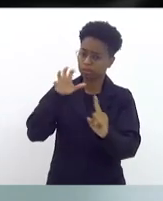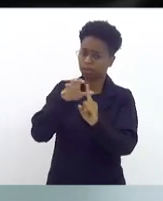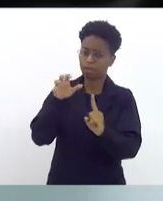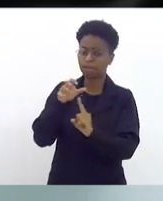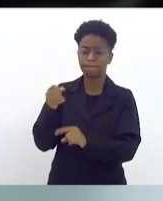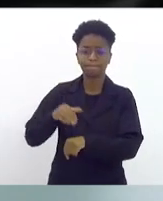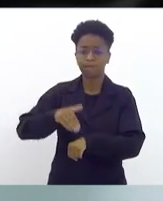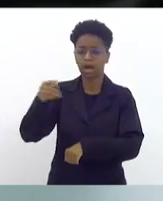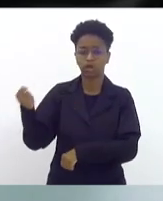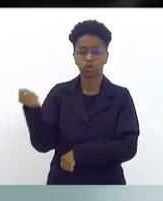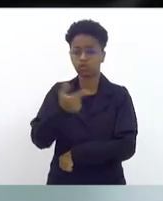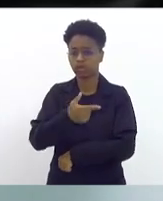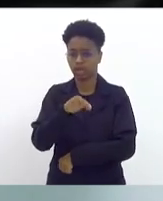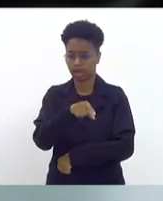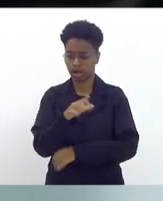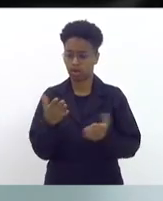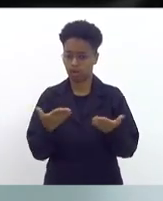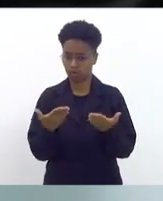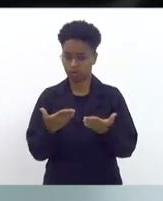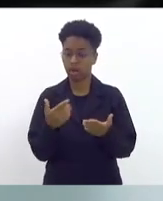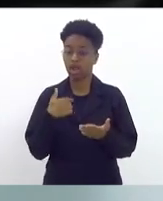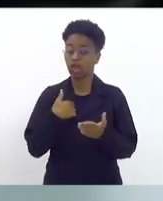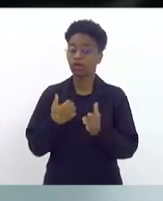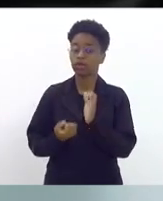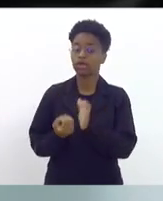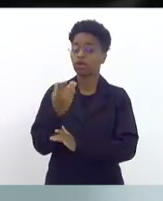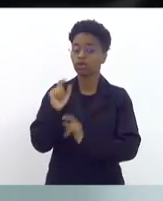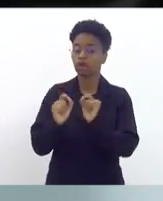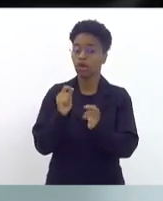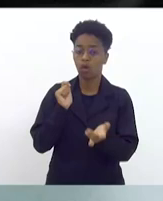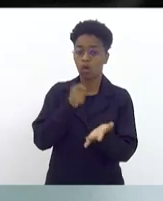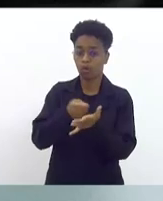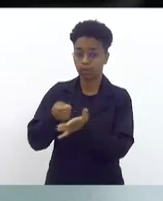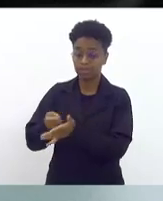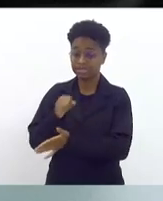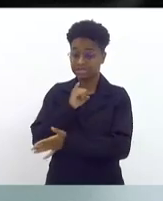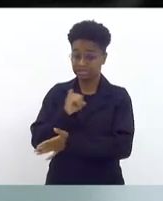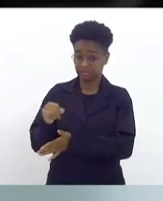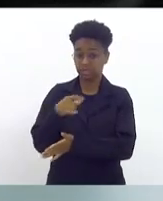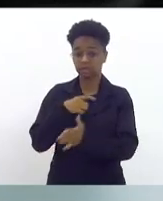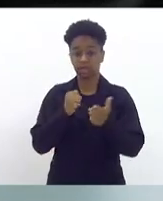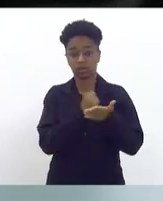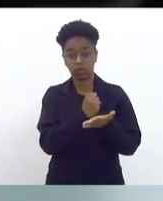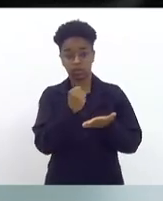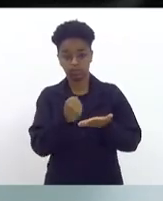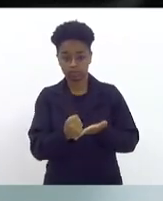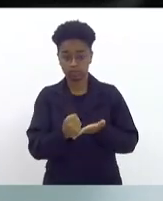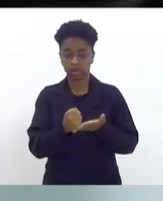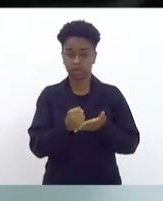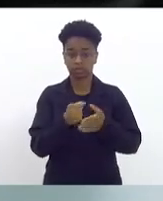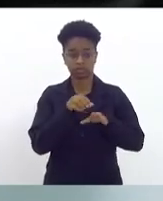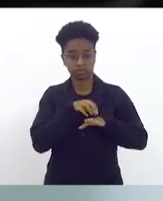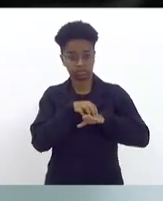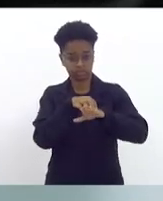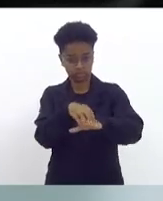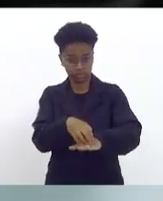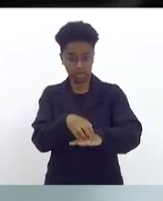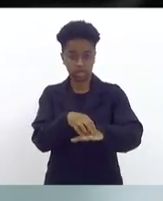que essa né eu estabeleci uma obrigatoriedade que onde houvesse concessão de linhas seletivas